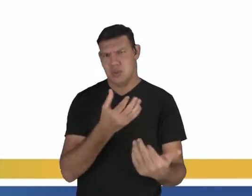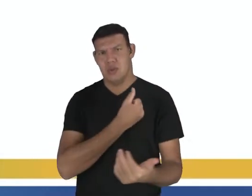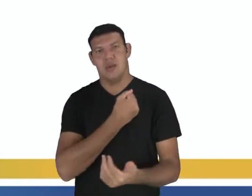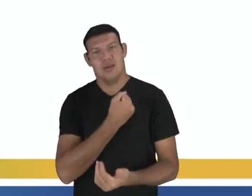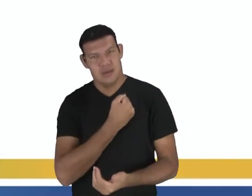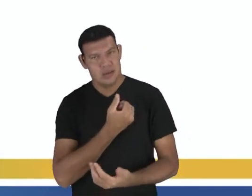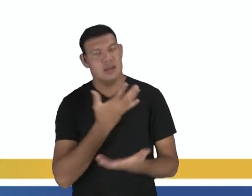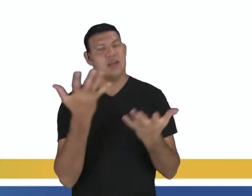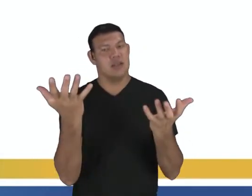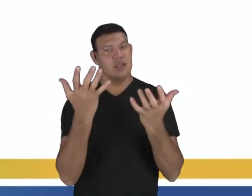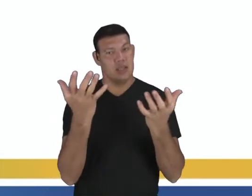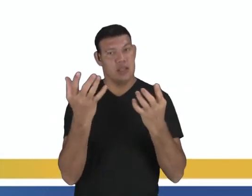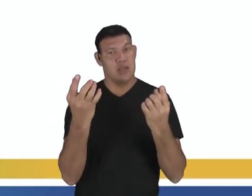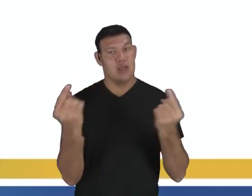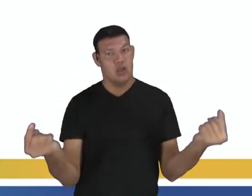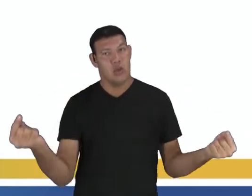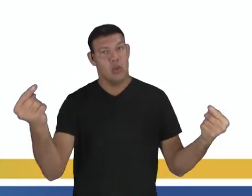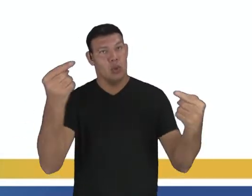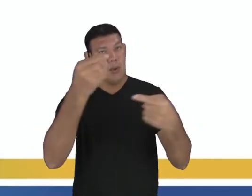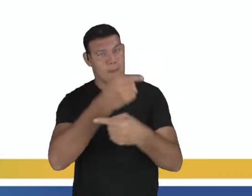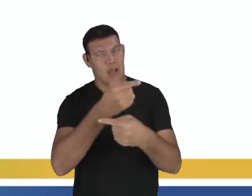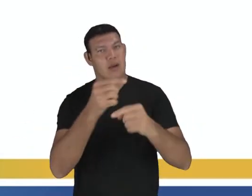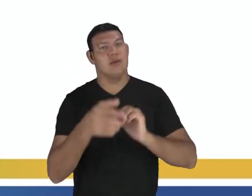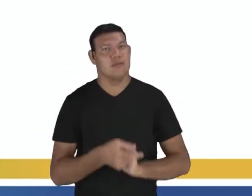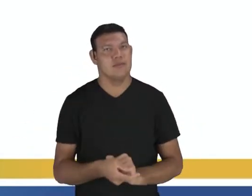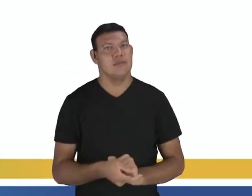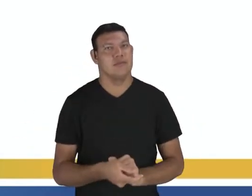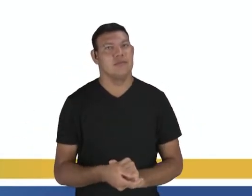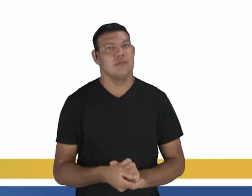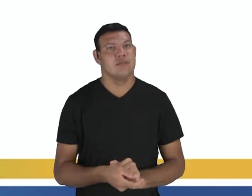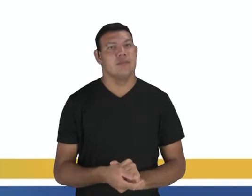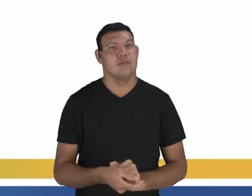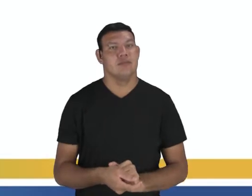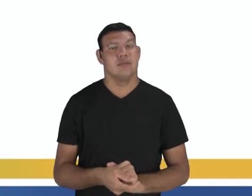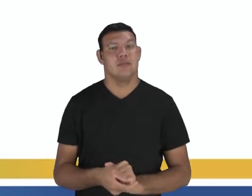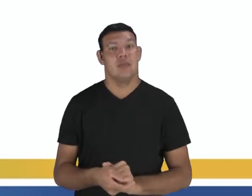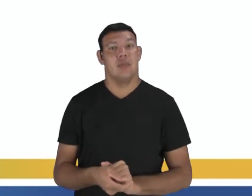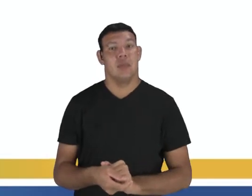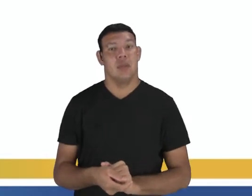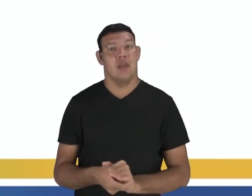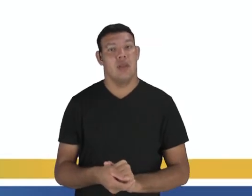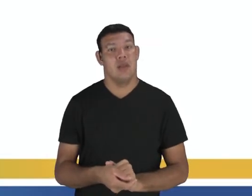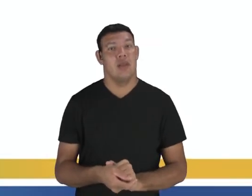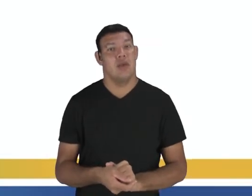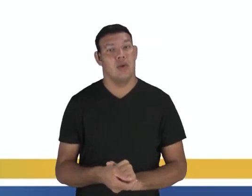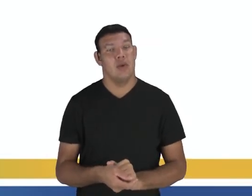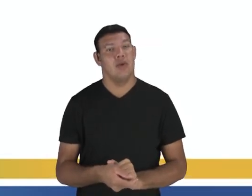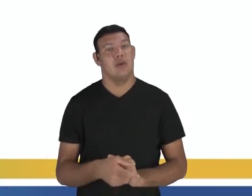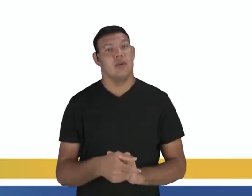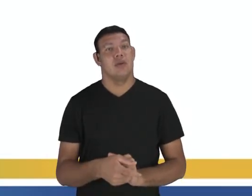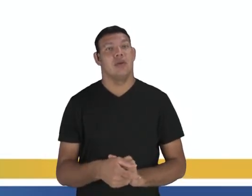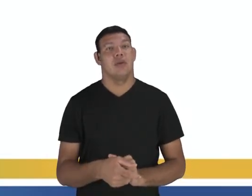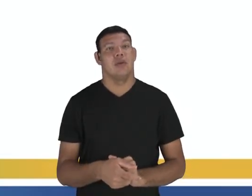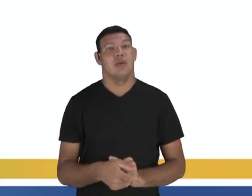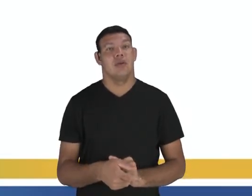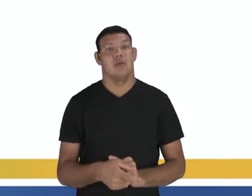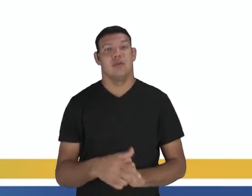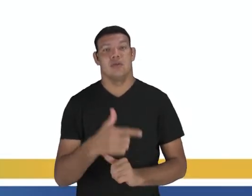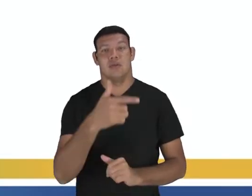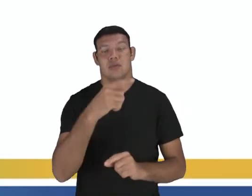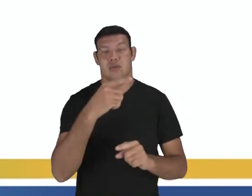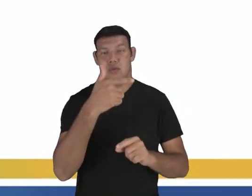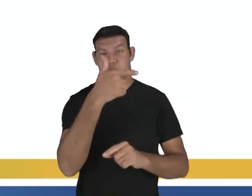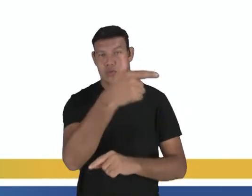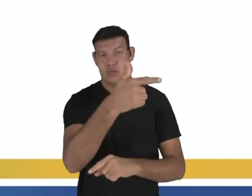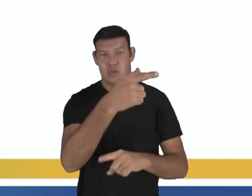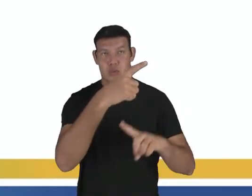eu quero o oposto dele, eu faço o quê? Uma multiplicação por 2. Aí continua. O oposto